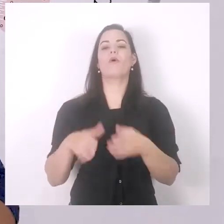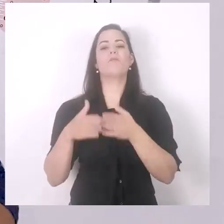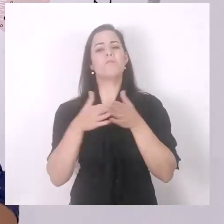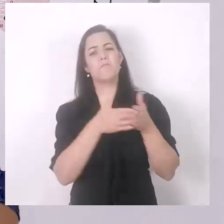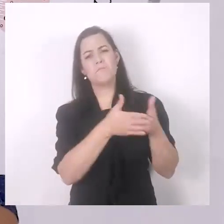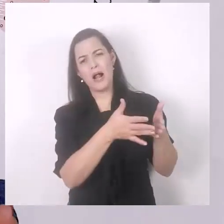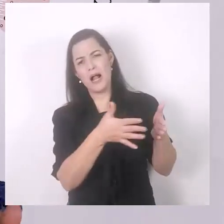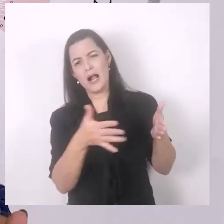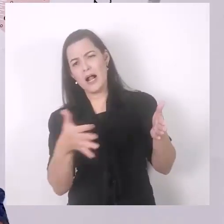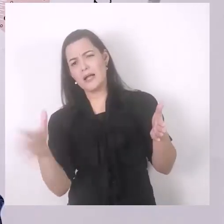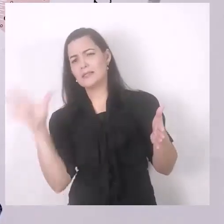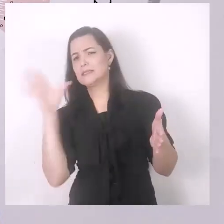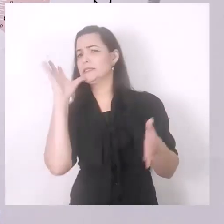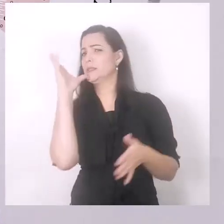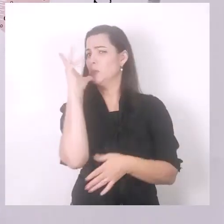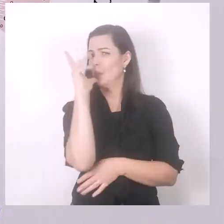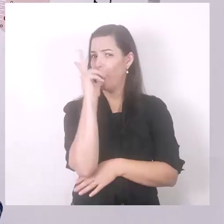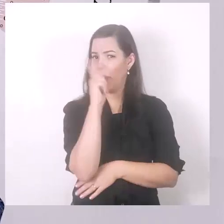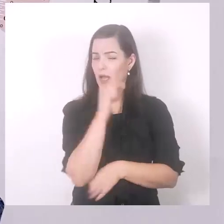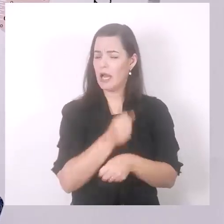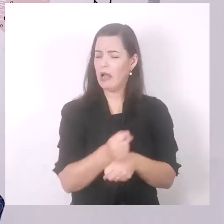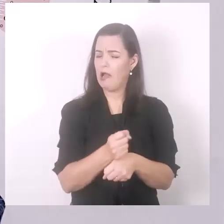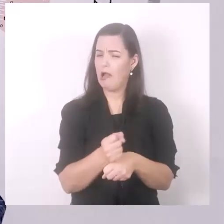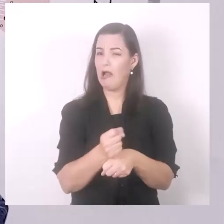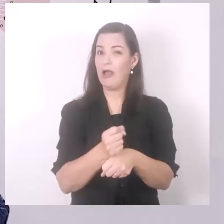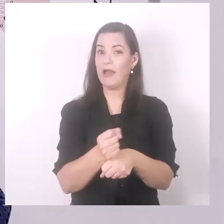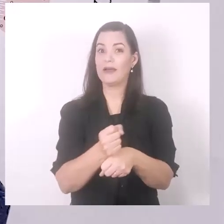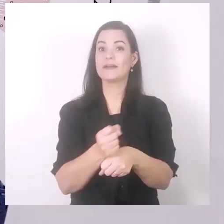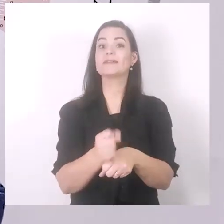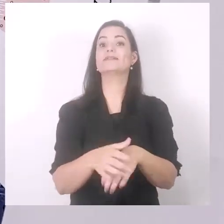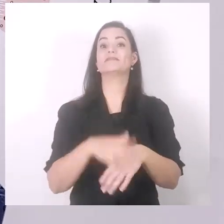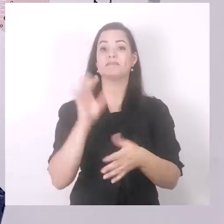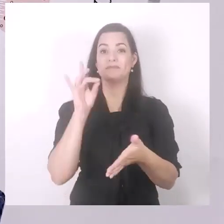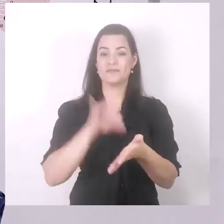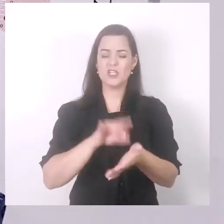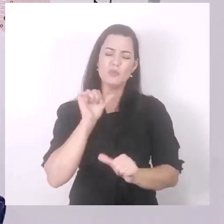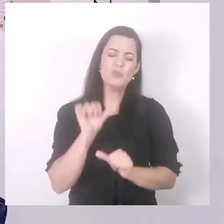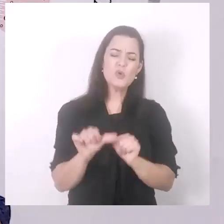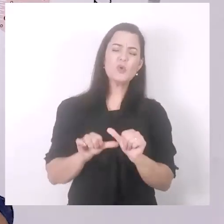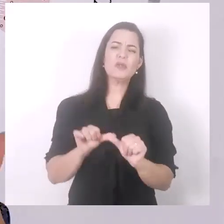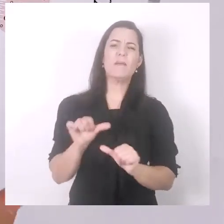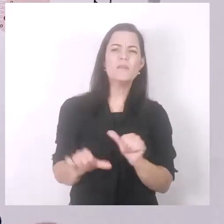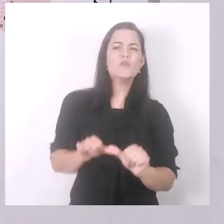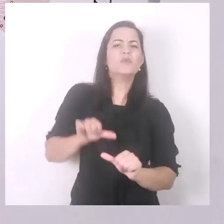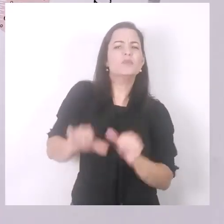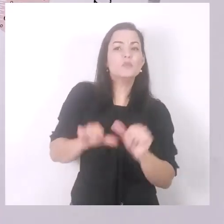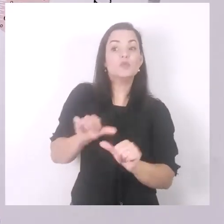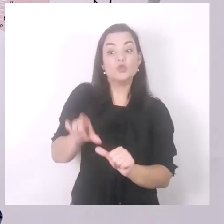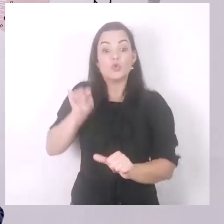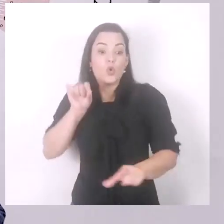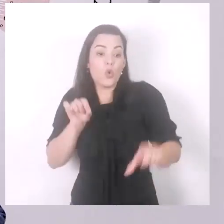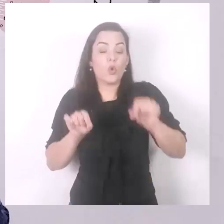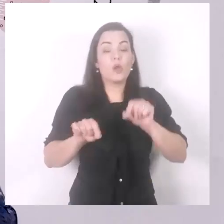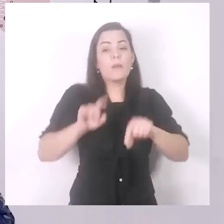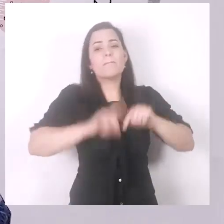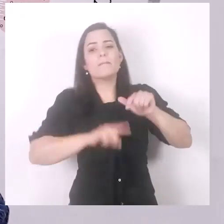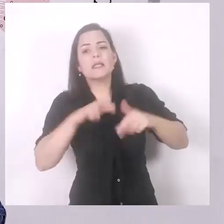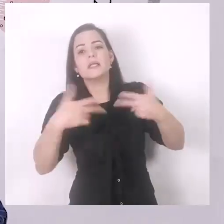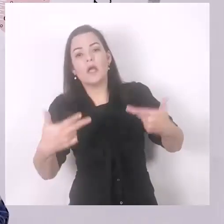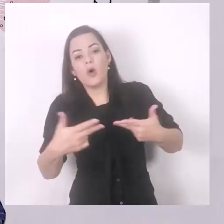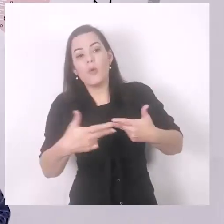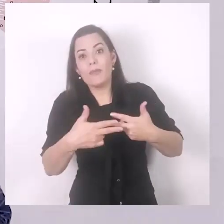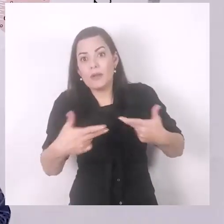foi um caminho muito longo, viu? Necessário aí muitas modificações, escolhas de materiais e